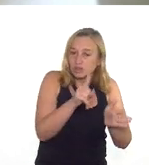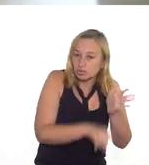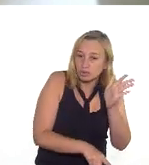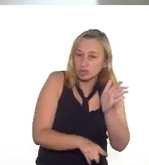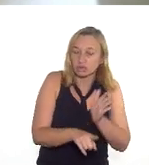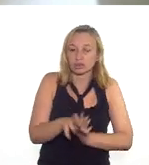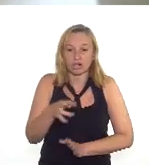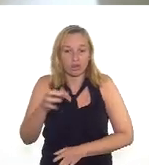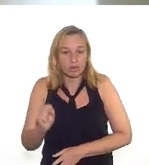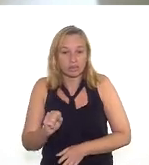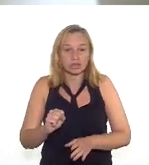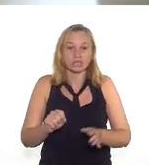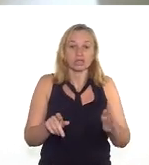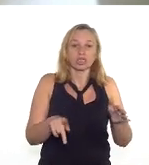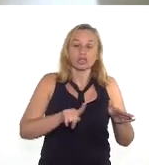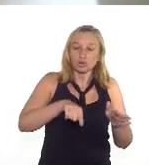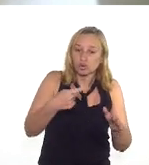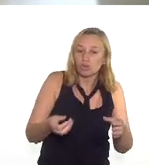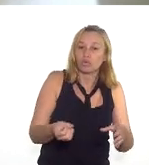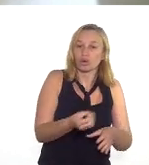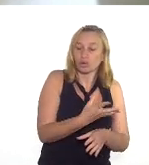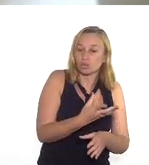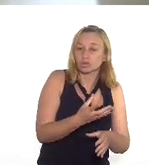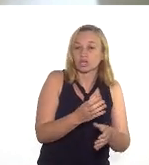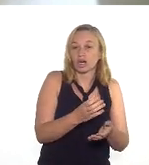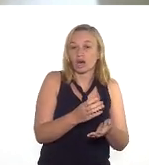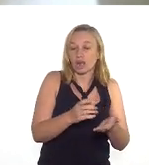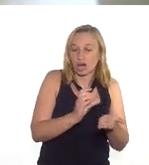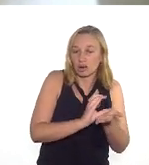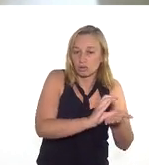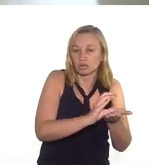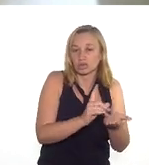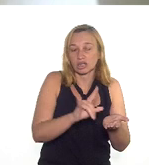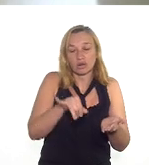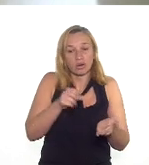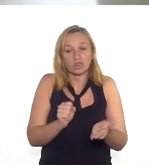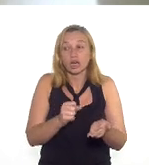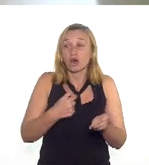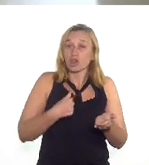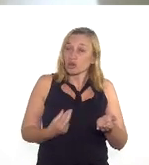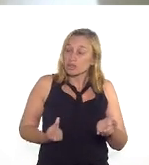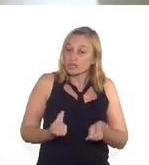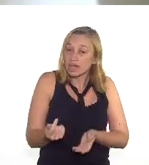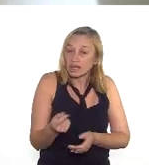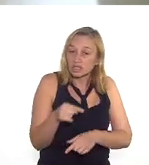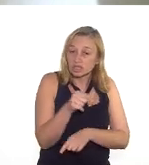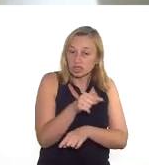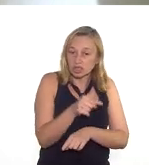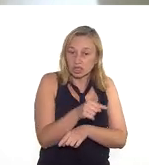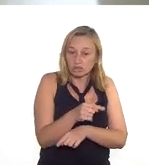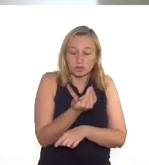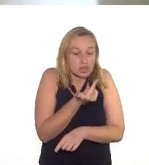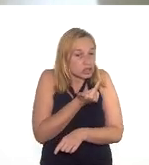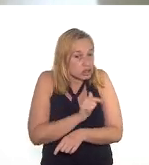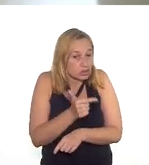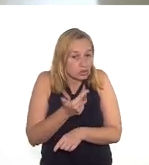glosa, e novo recurso à glosa, e quando eu saí de lá, a gente ainda não